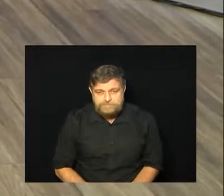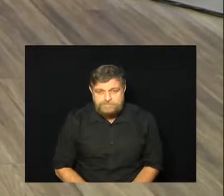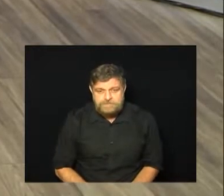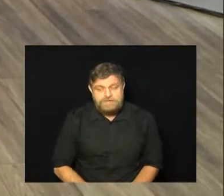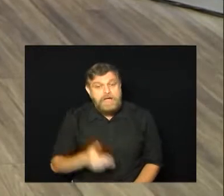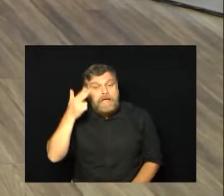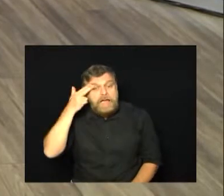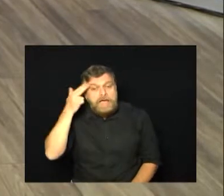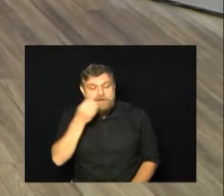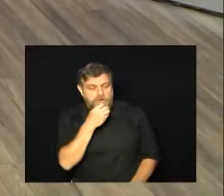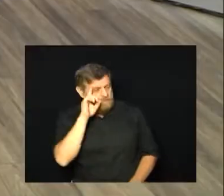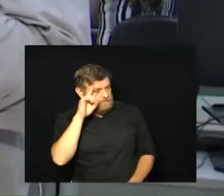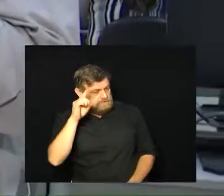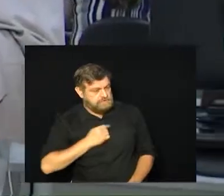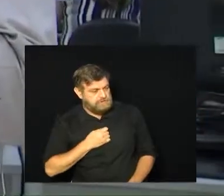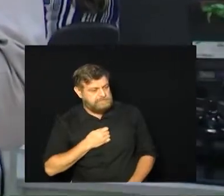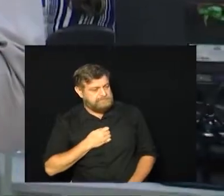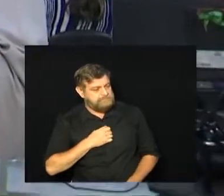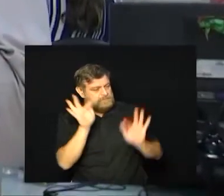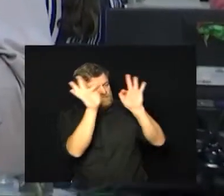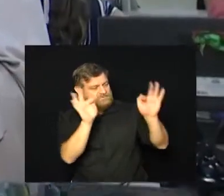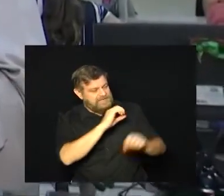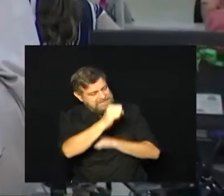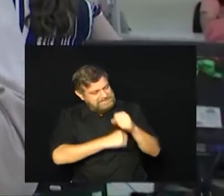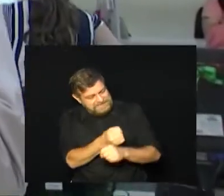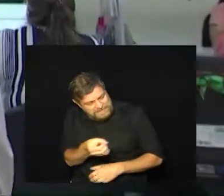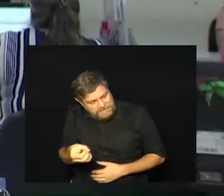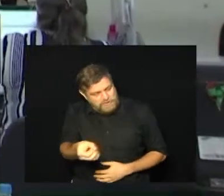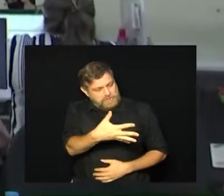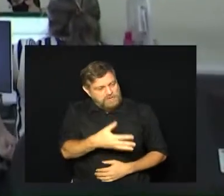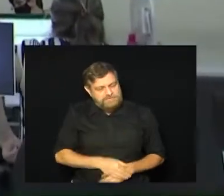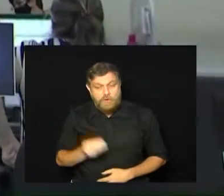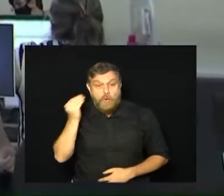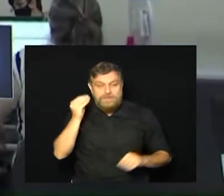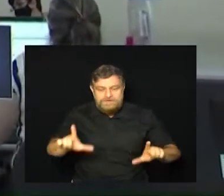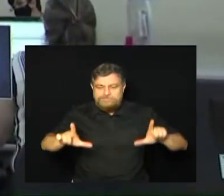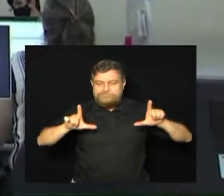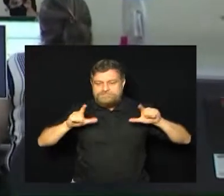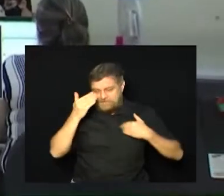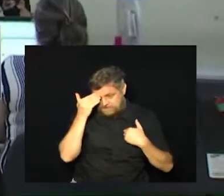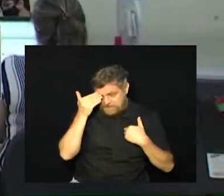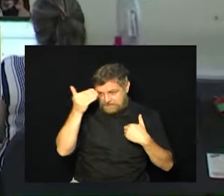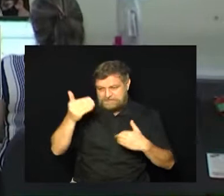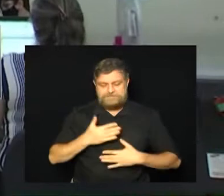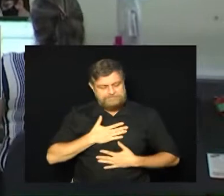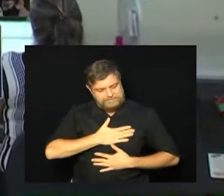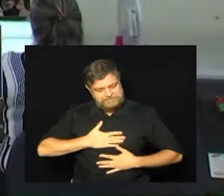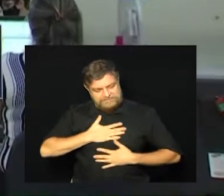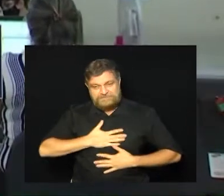Gabriel, bom dia, um feliz ano novo para você também. Agradeço a oportunidade de estar aqui com vocês mais uma vez, sempre um prazer.